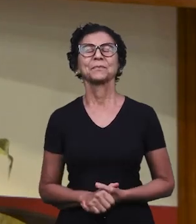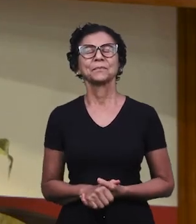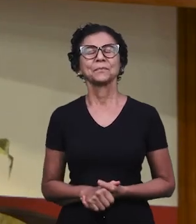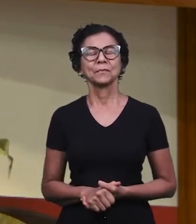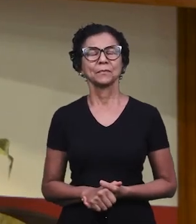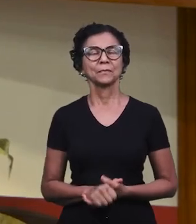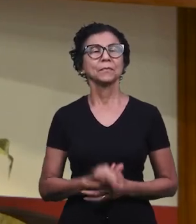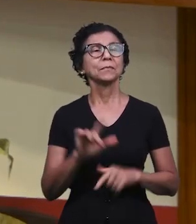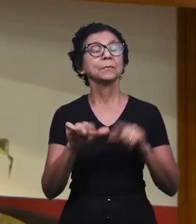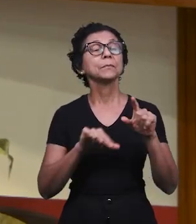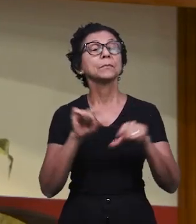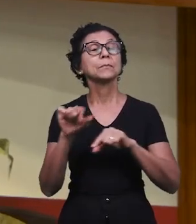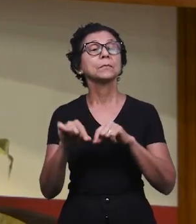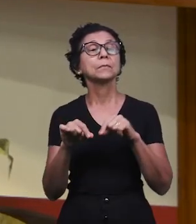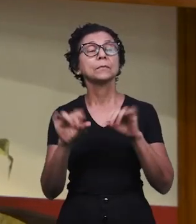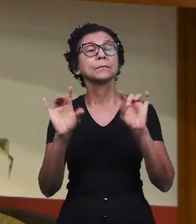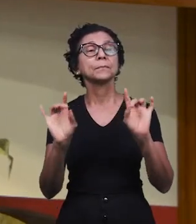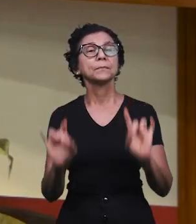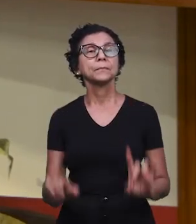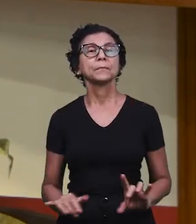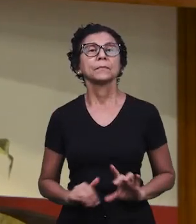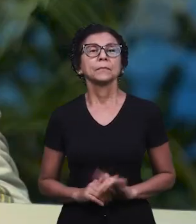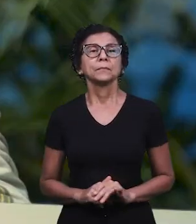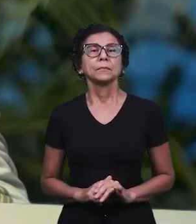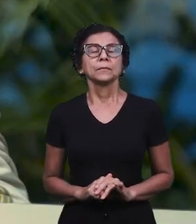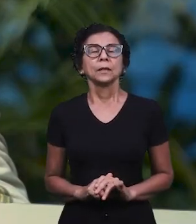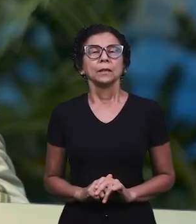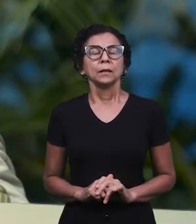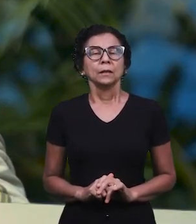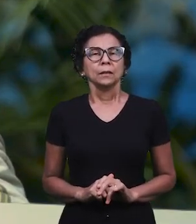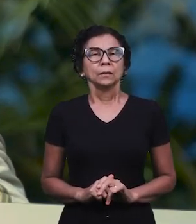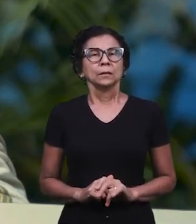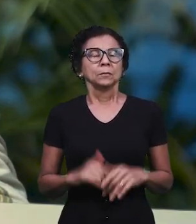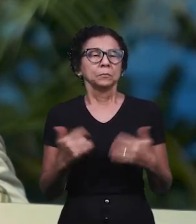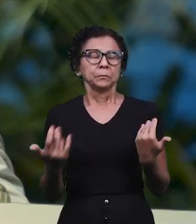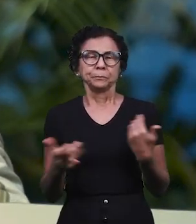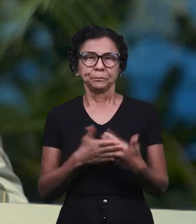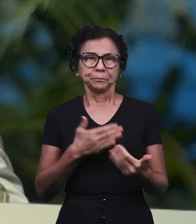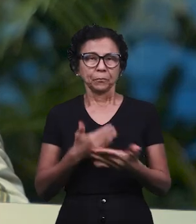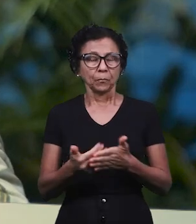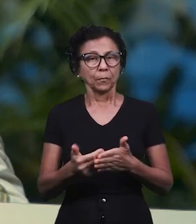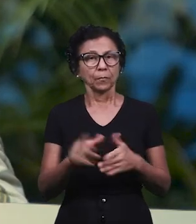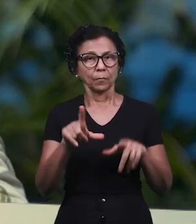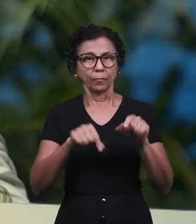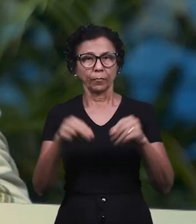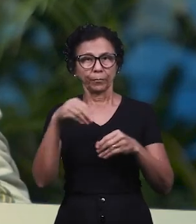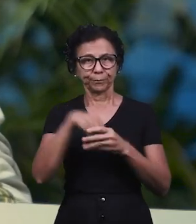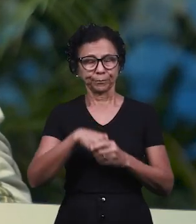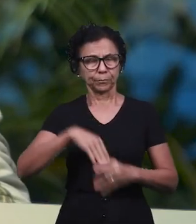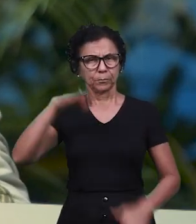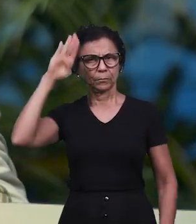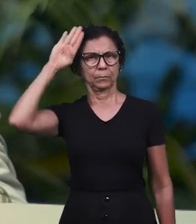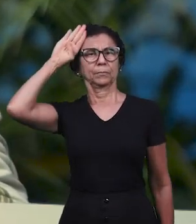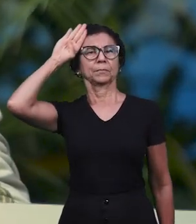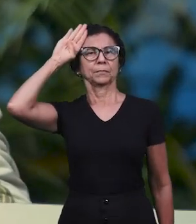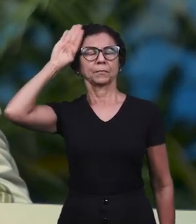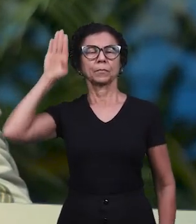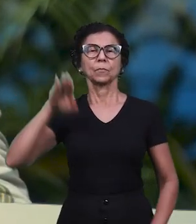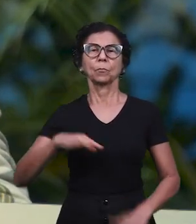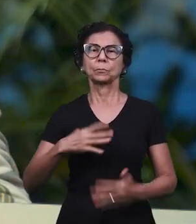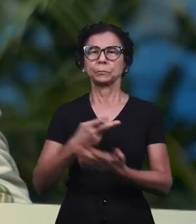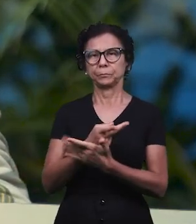da especialidade? Como é que é feito isso? A escolha da especialidade, como qualquer escolha dentro do Exército, ela é